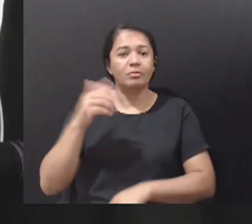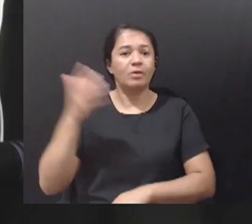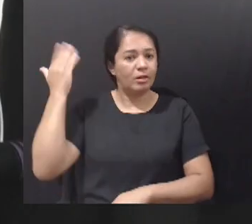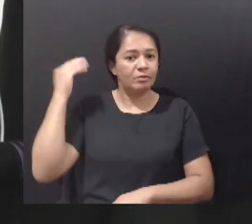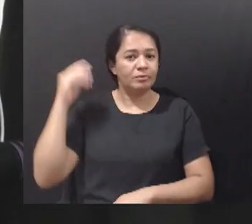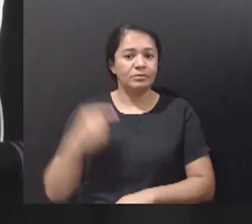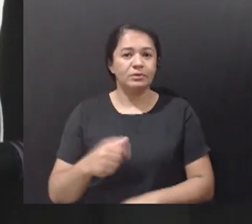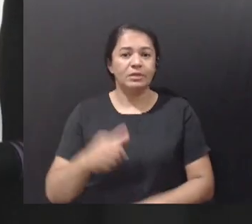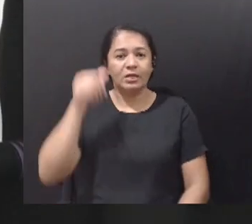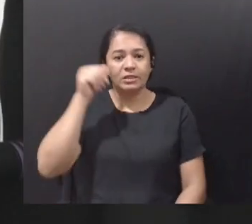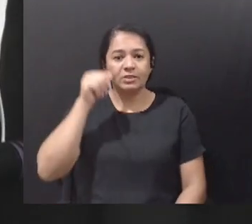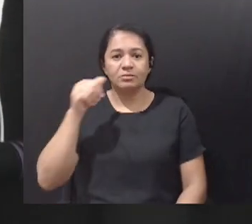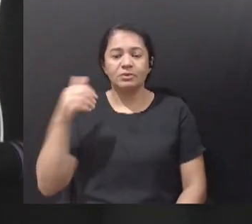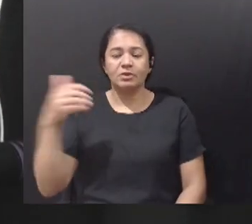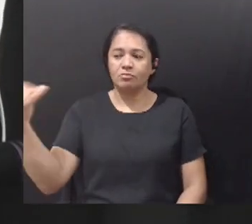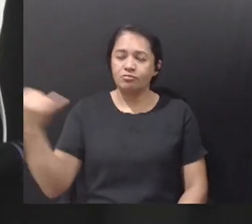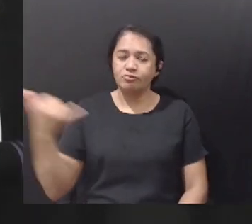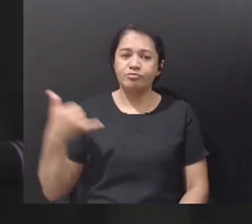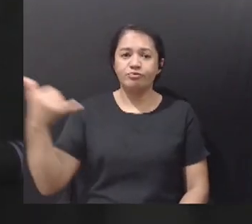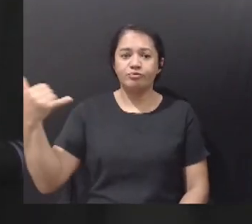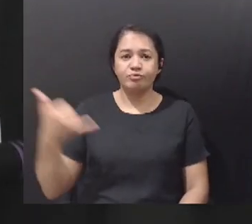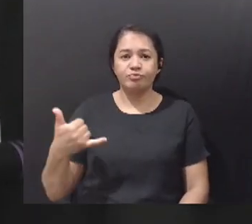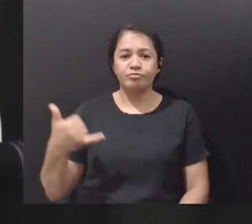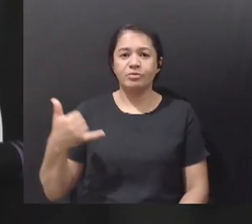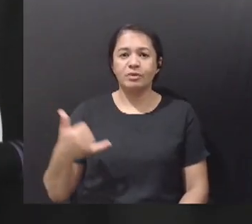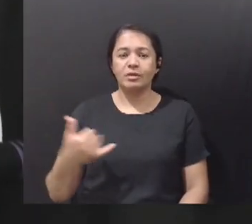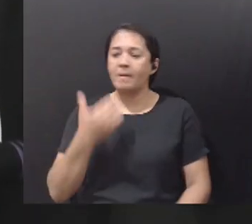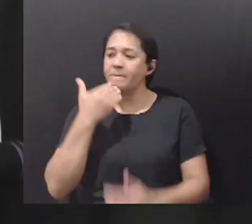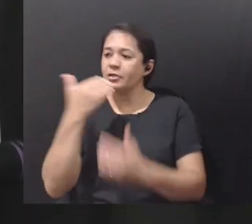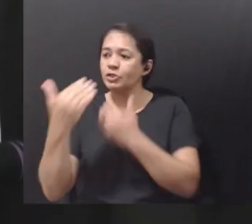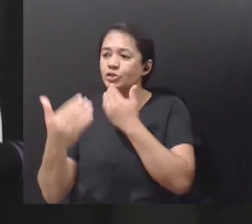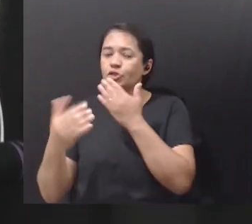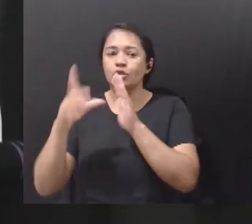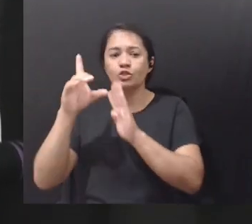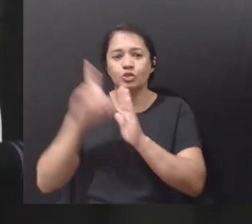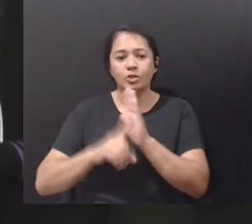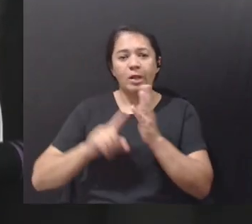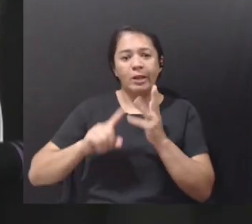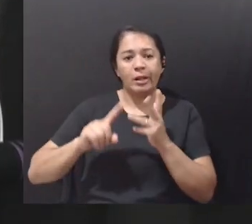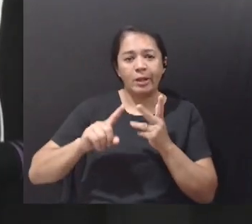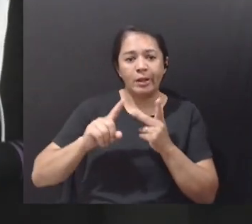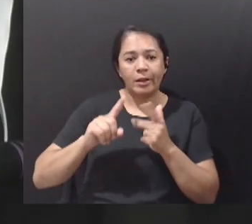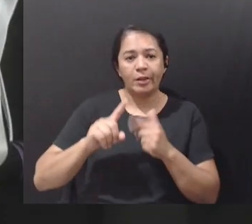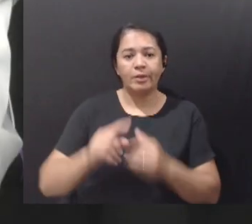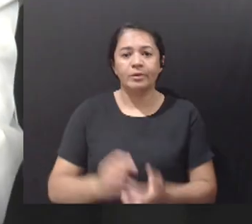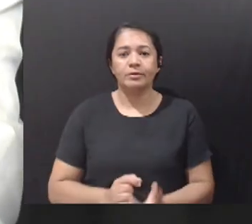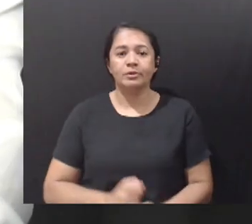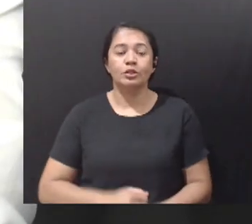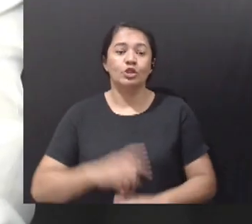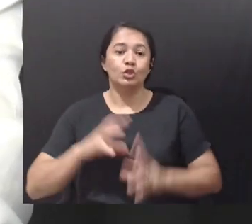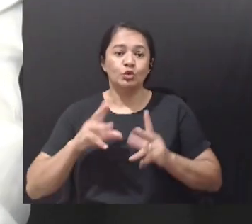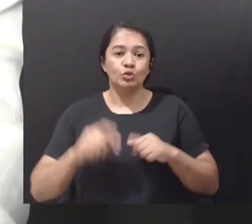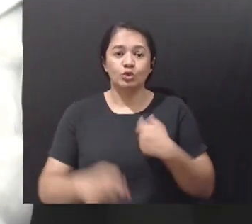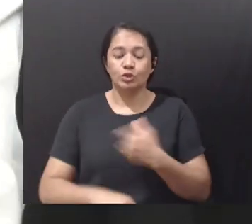para o nosso gabinete, né, reivindicar direitos, etc. e tal. Então, tudo que a gente faz hoje,